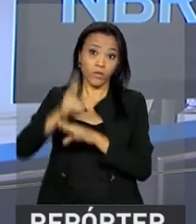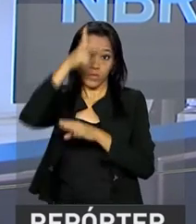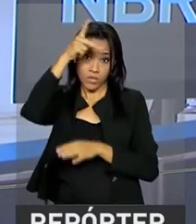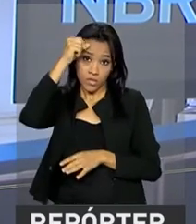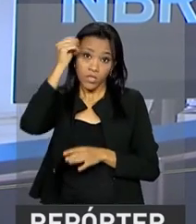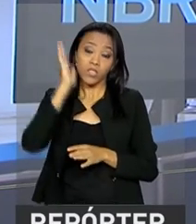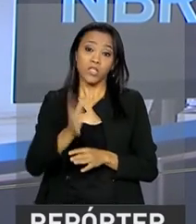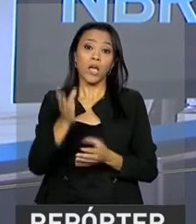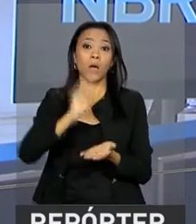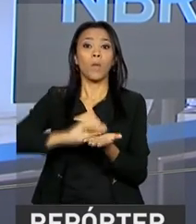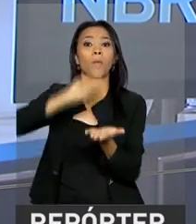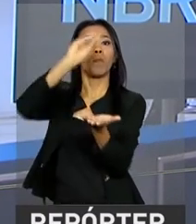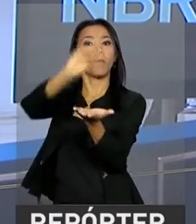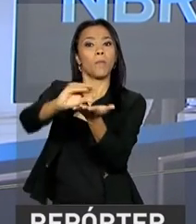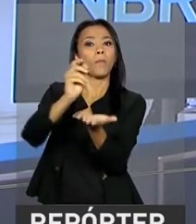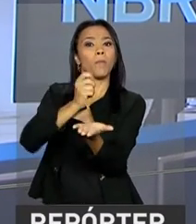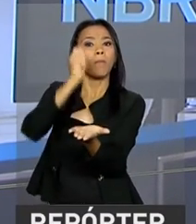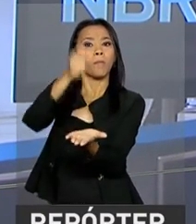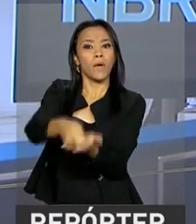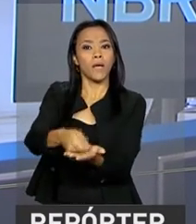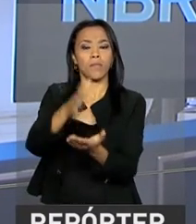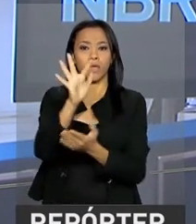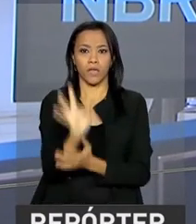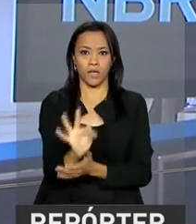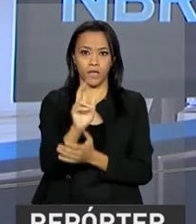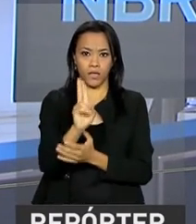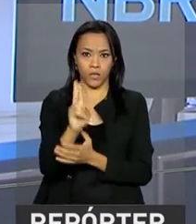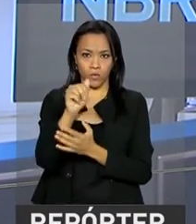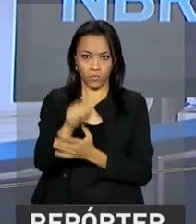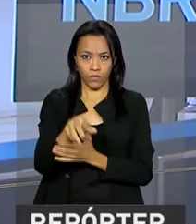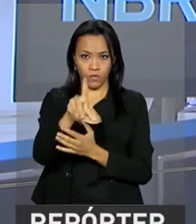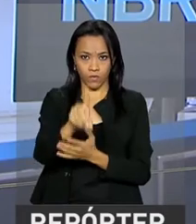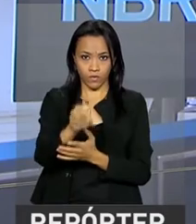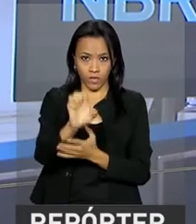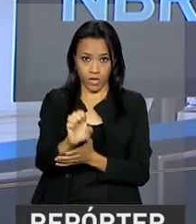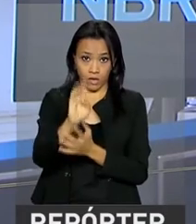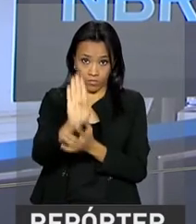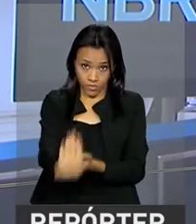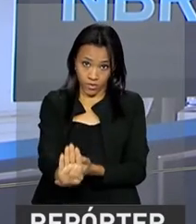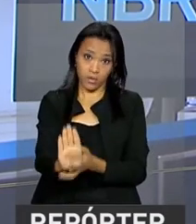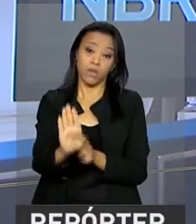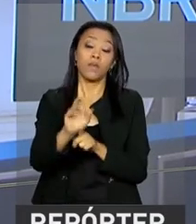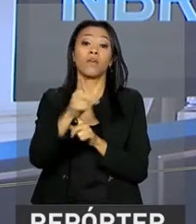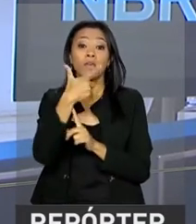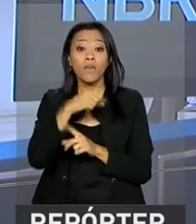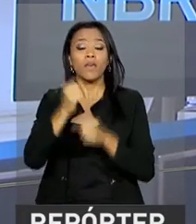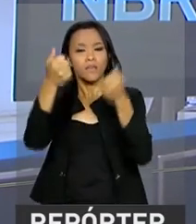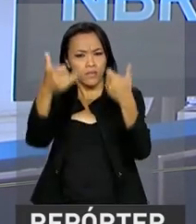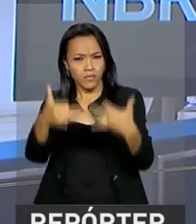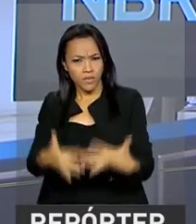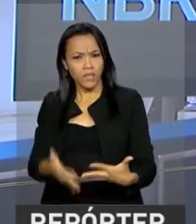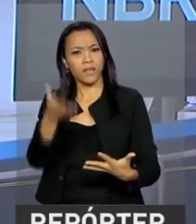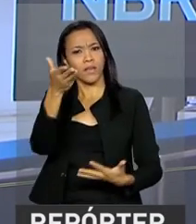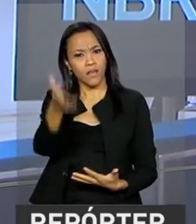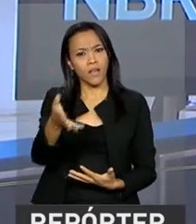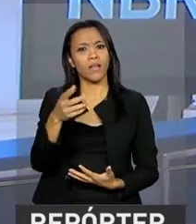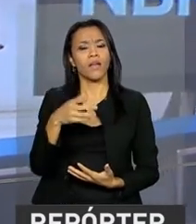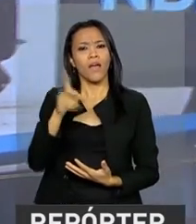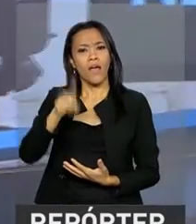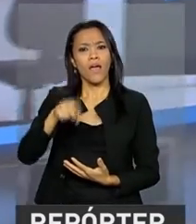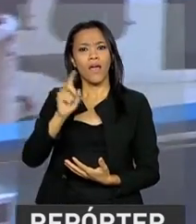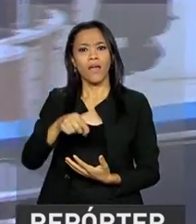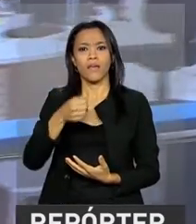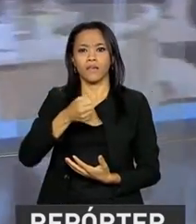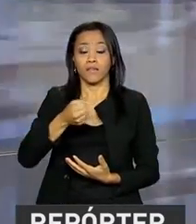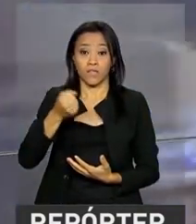do fundeb o fundo de manutenção e desenvolvimento da educação básica quem tem mais informações pra gente ao vivo a